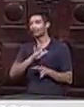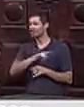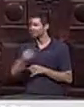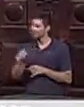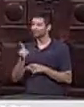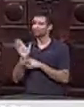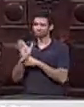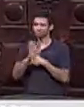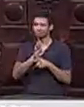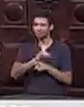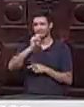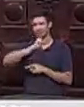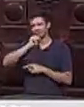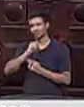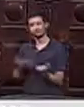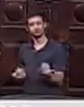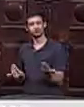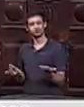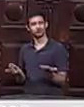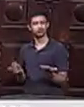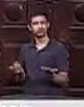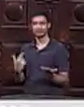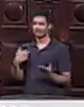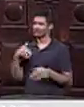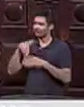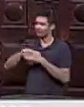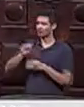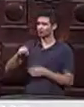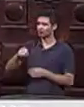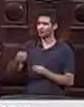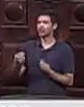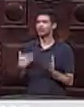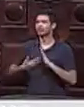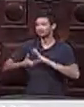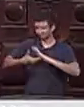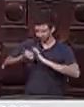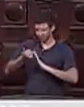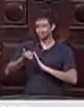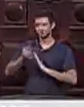vulnerabilidade. O PSC encaminha um voto sim pela derrubada do veto.